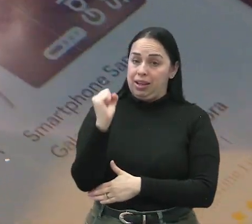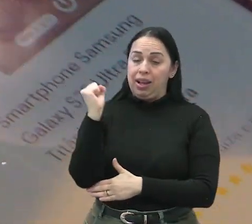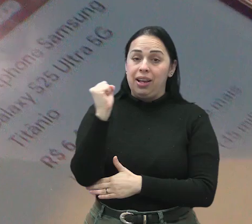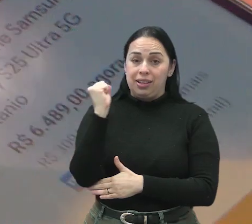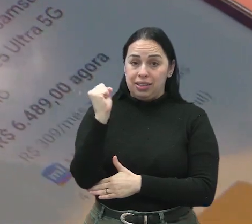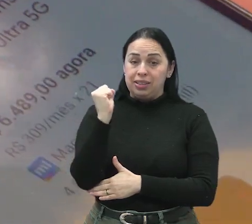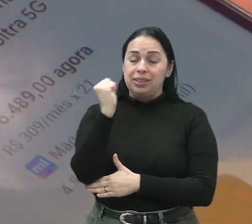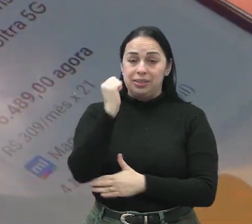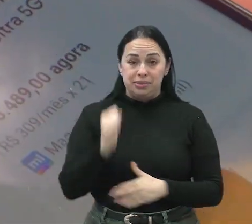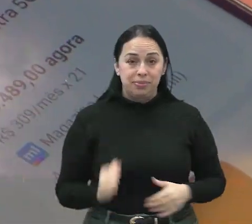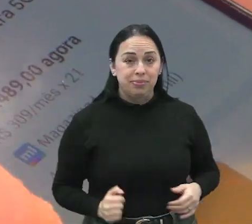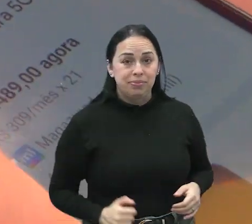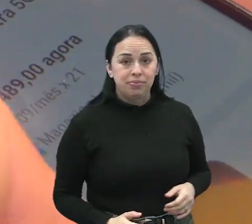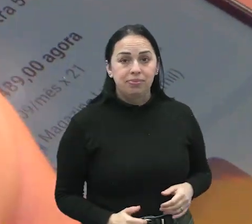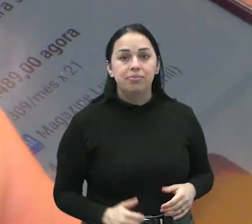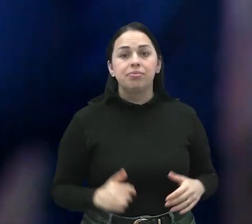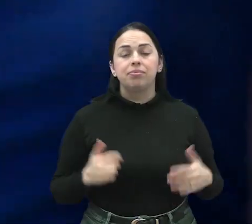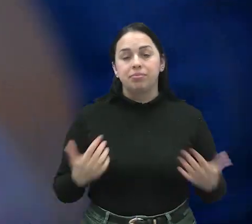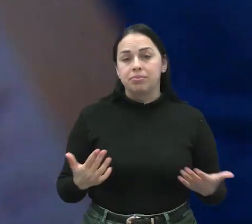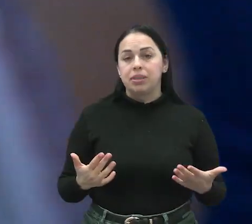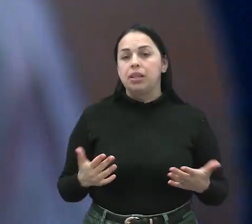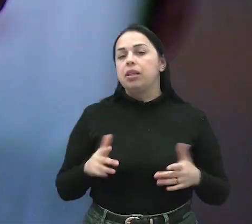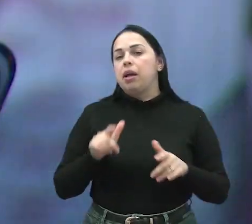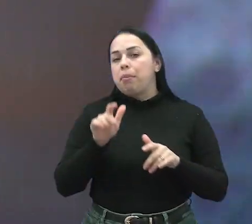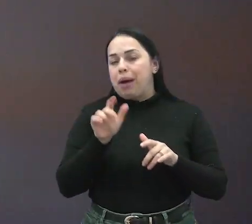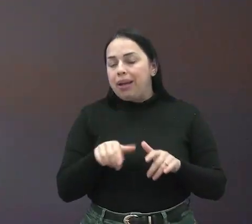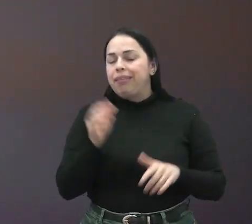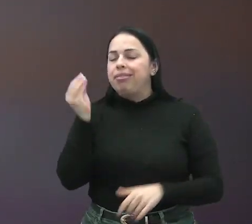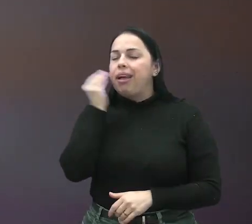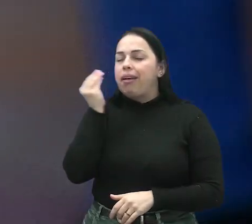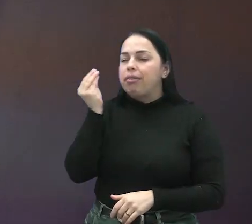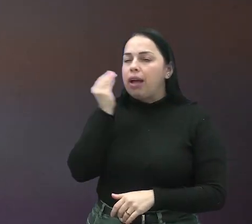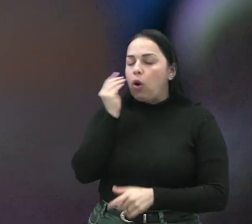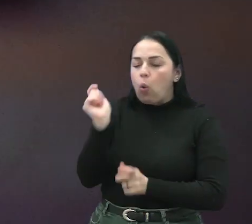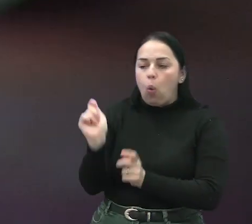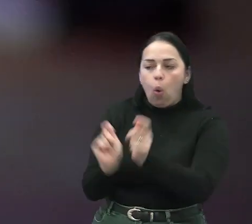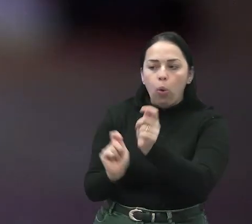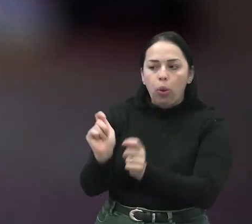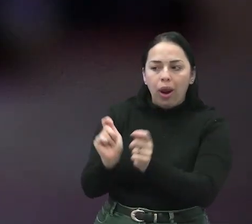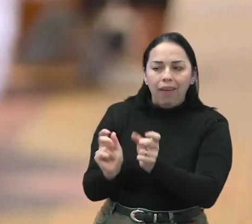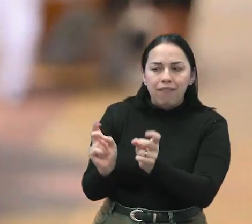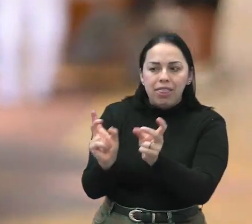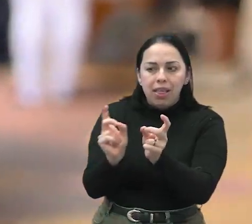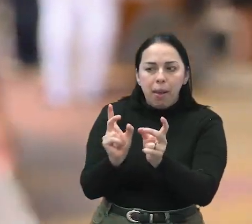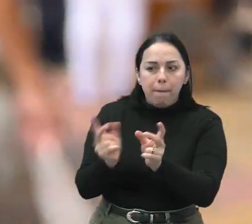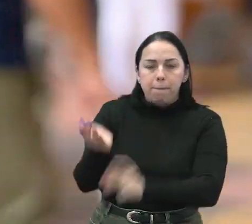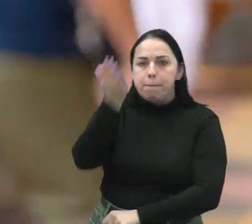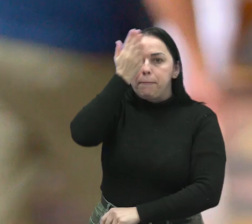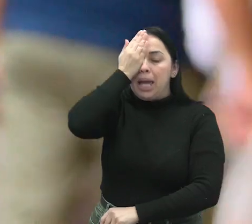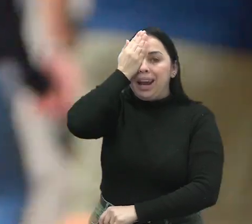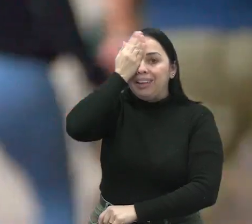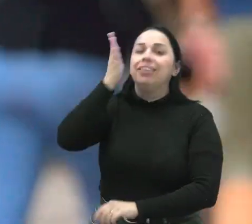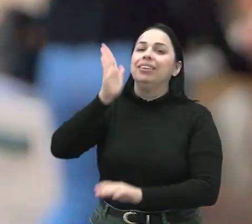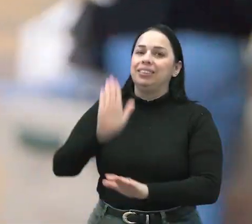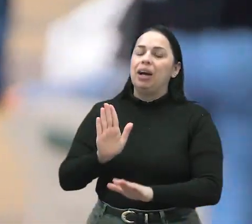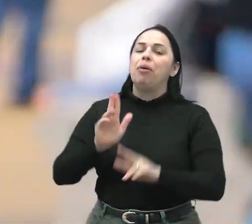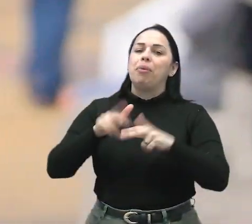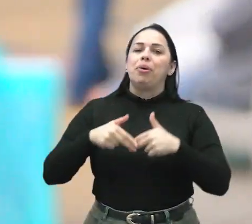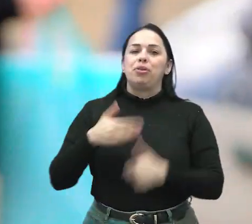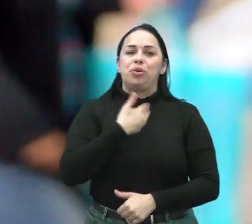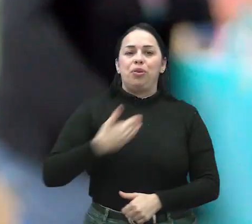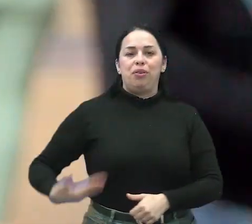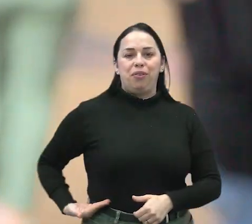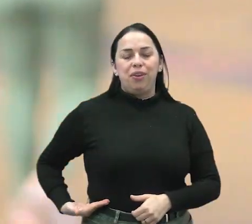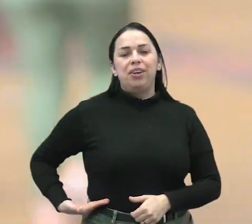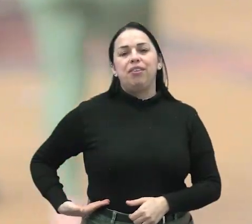além do prejuízo financeiro. E para combater esse mercado ilegal, o governo federal integrou